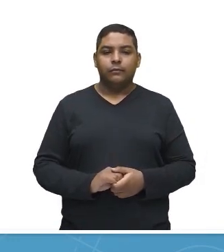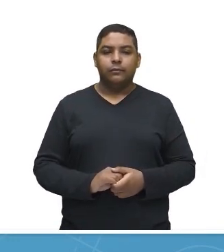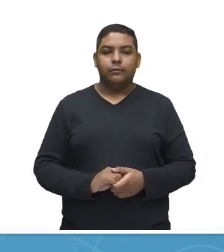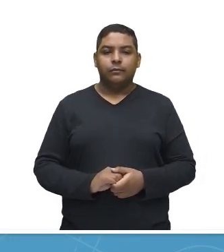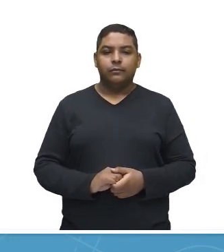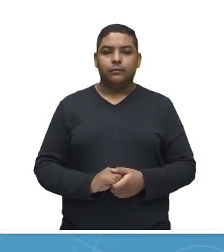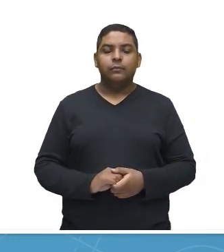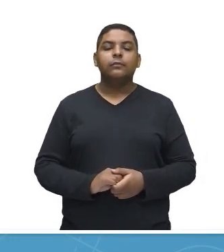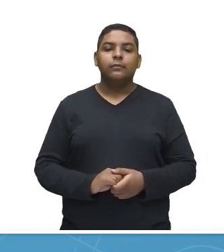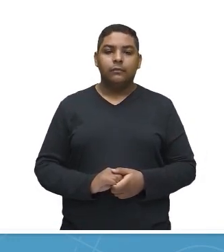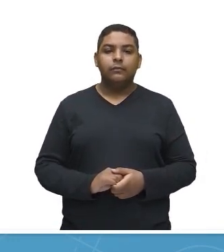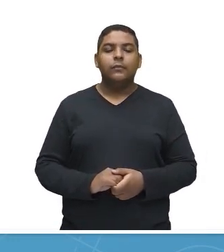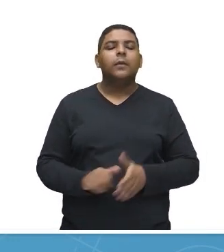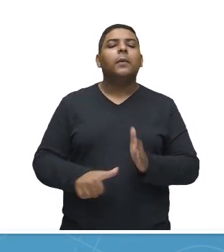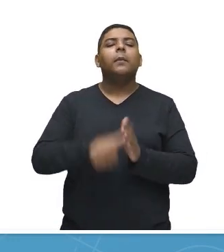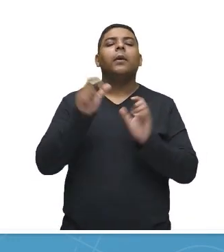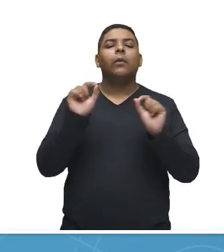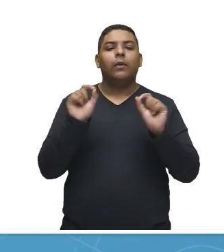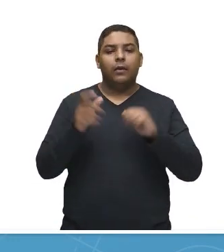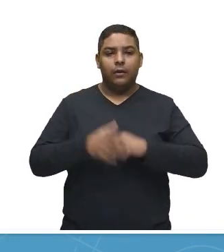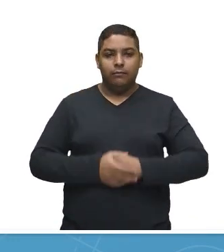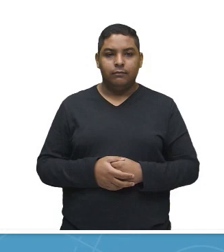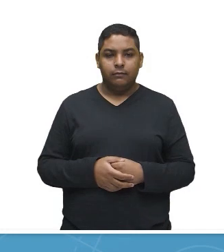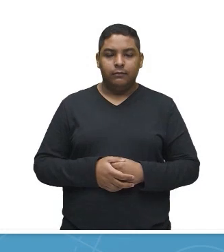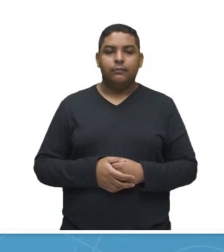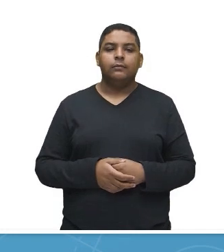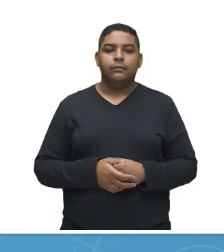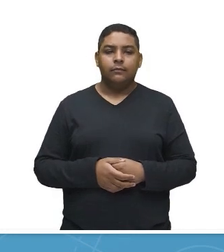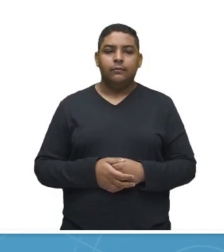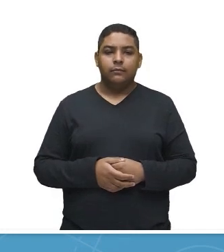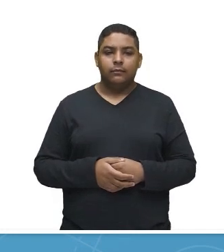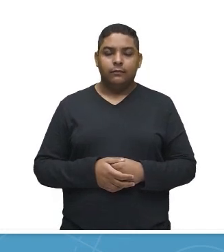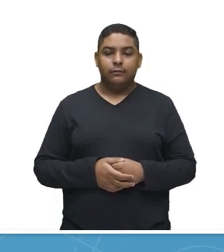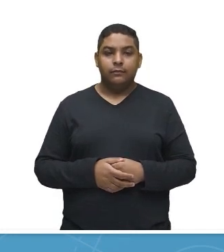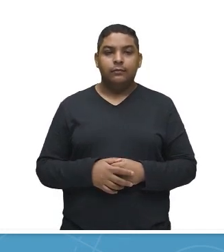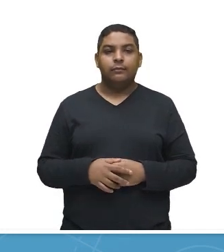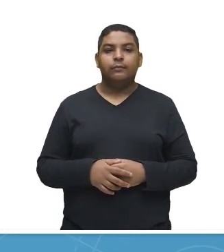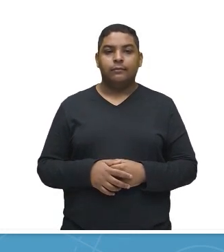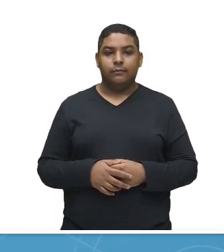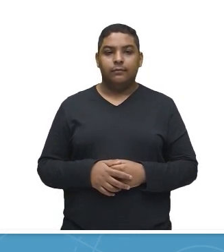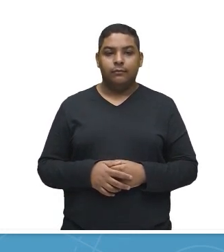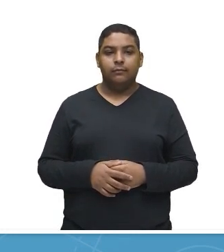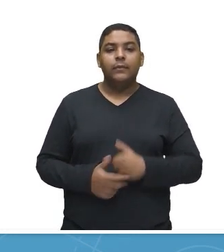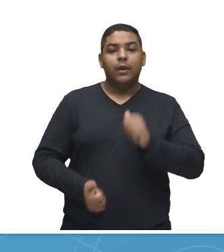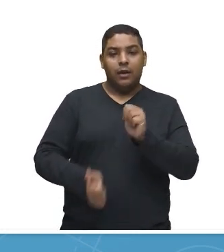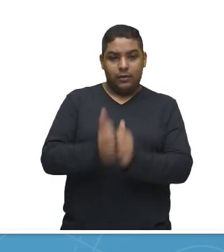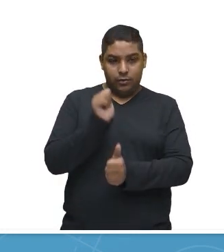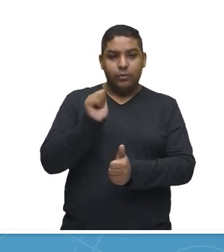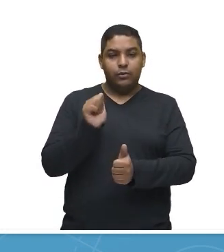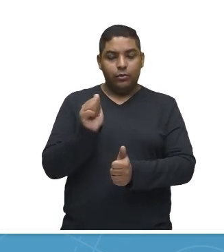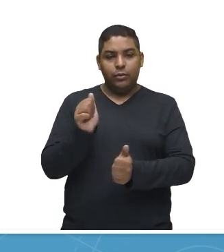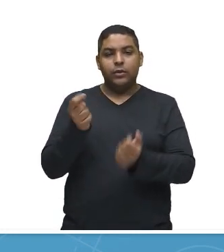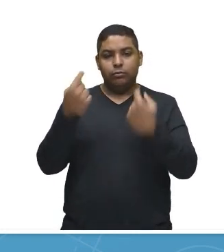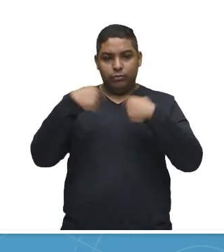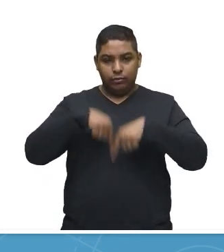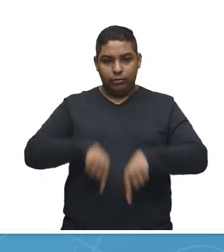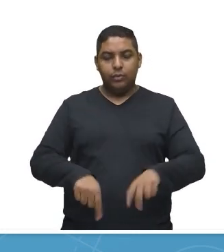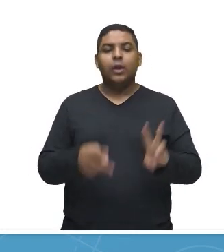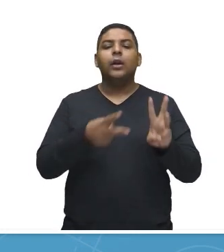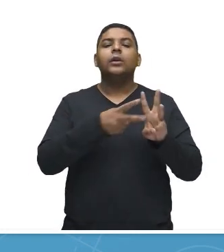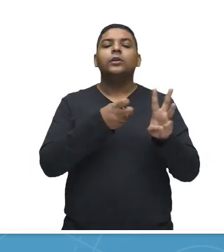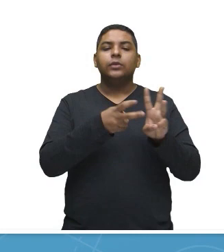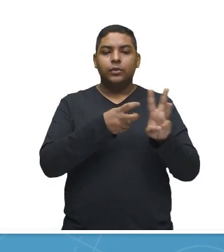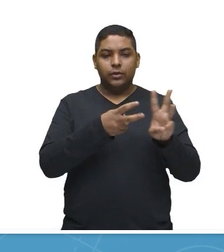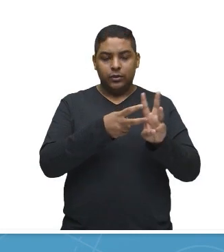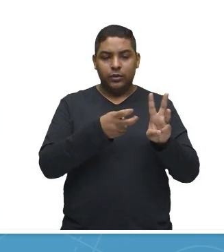informações. Então, a primeira informação que eu tenho a vocês é a seguinte: as lutas corporais indígenas são